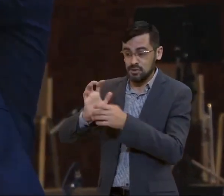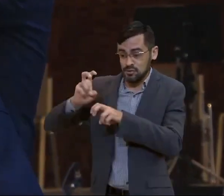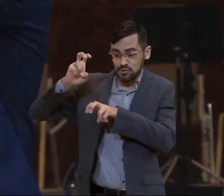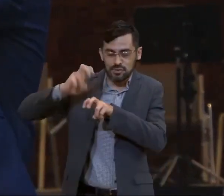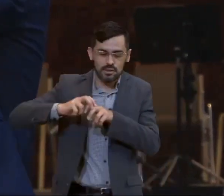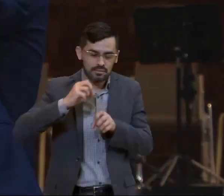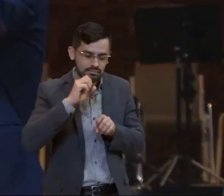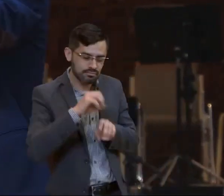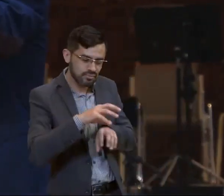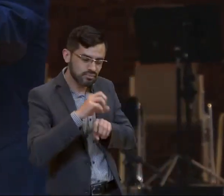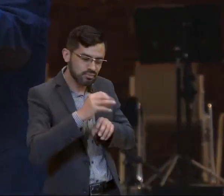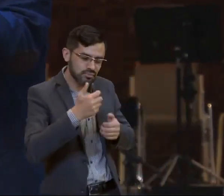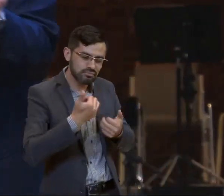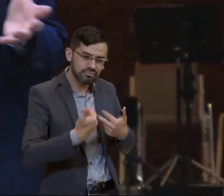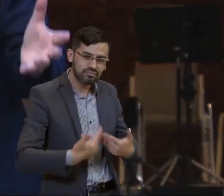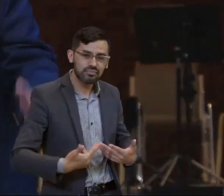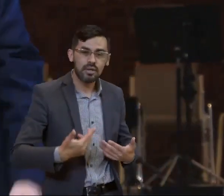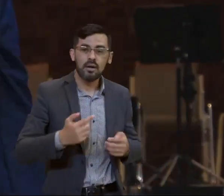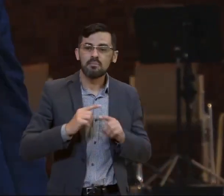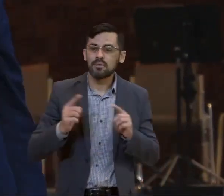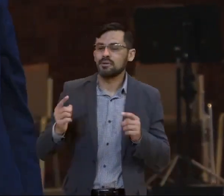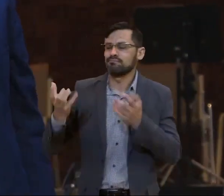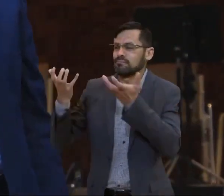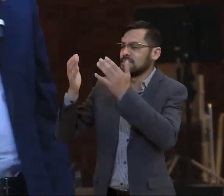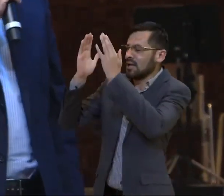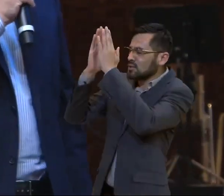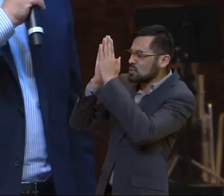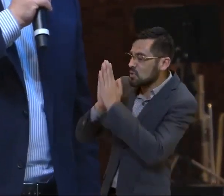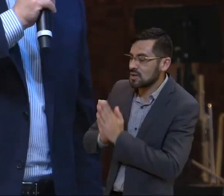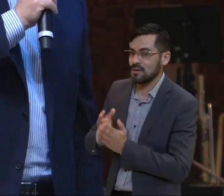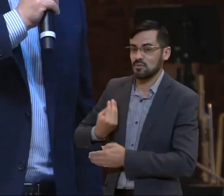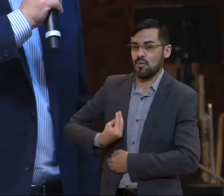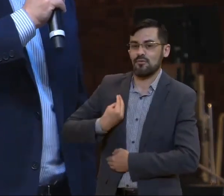és digno de ser adorado com a minha vida toda.